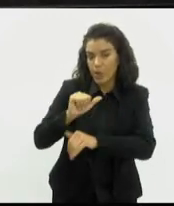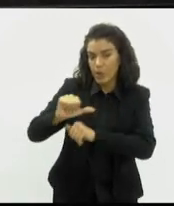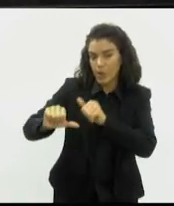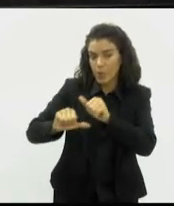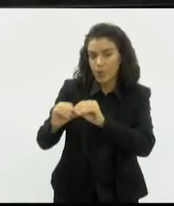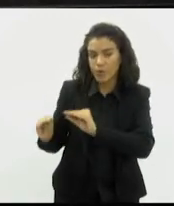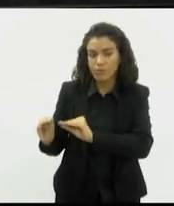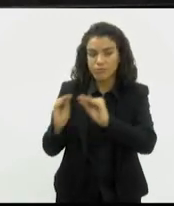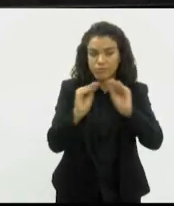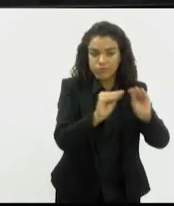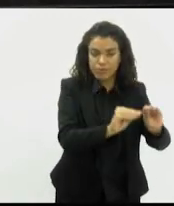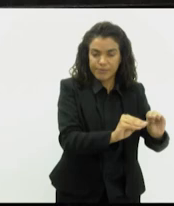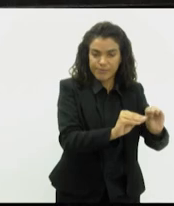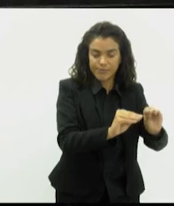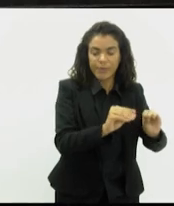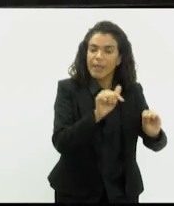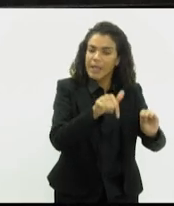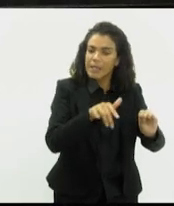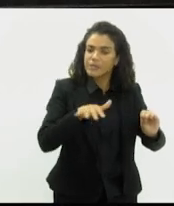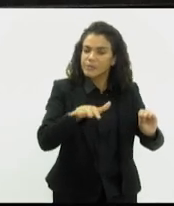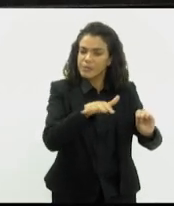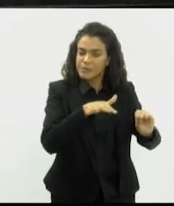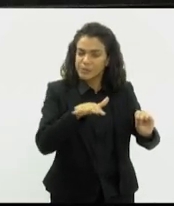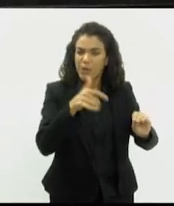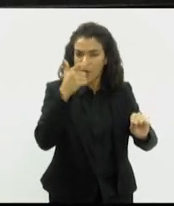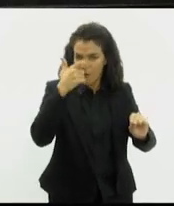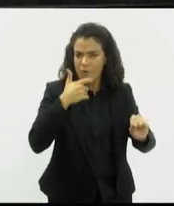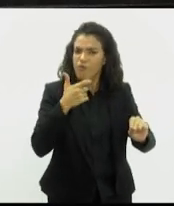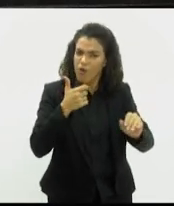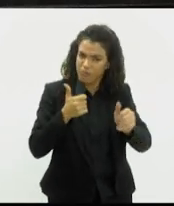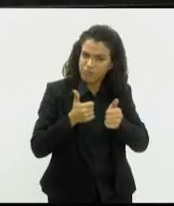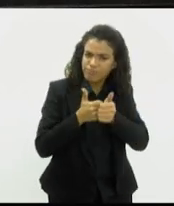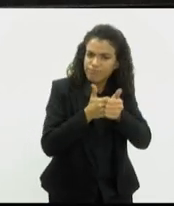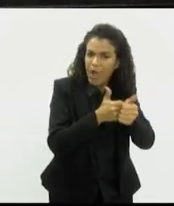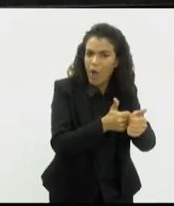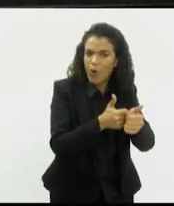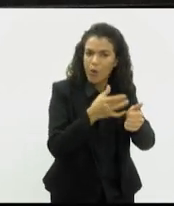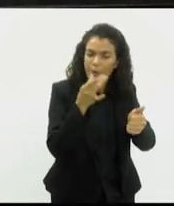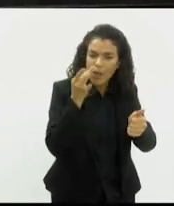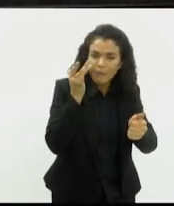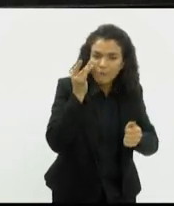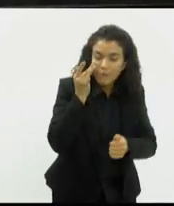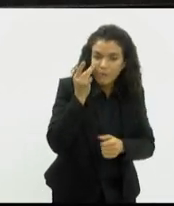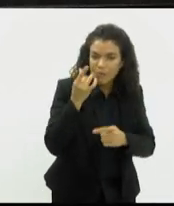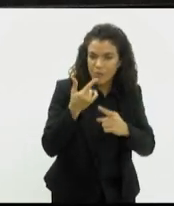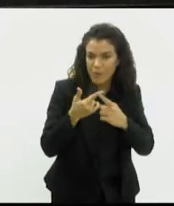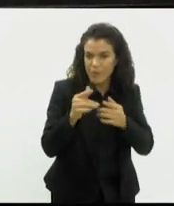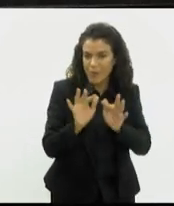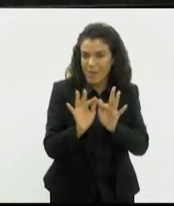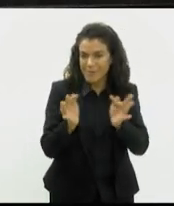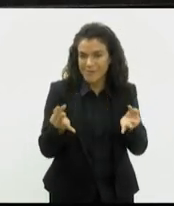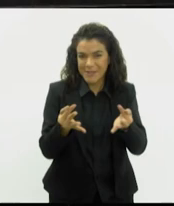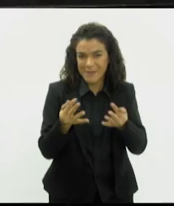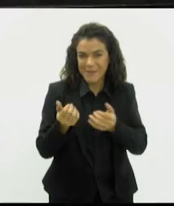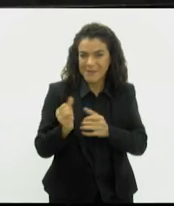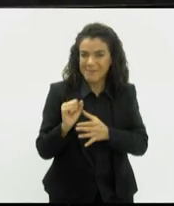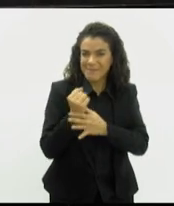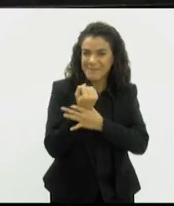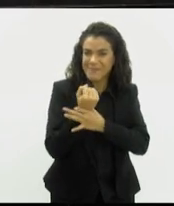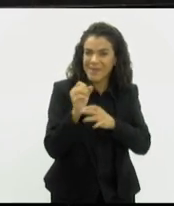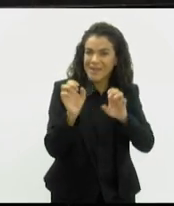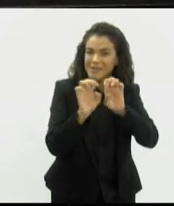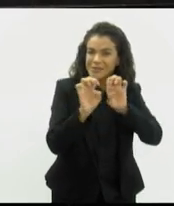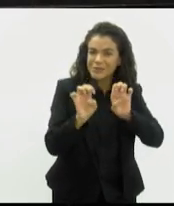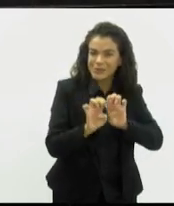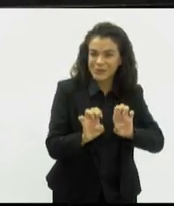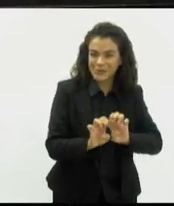endereço. Essa é uma questão que eu quero acompanhar de perto, pois não é simples garantir toda a estrutura